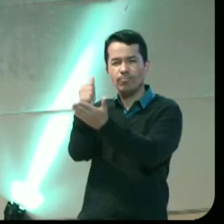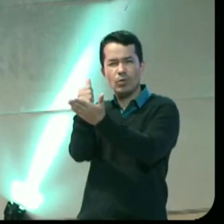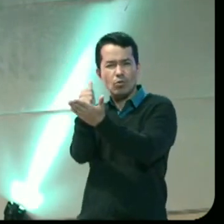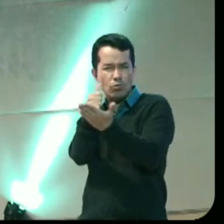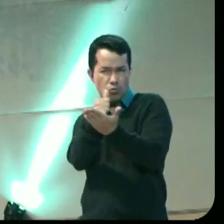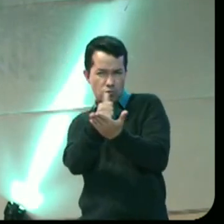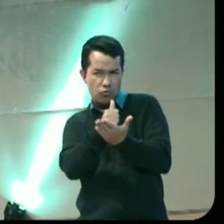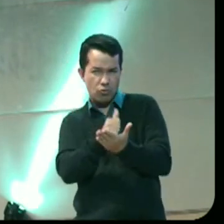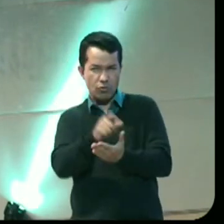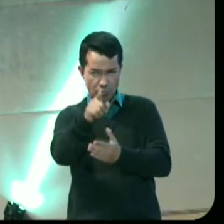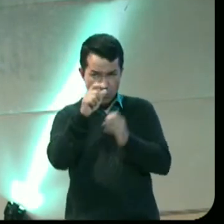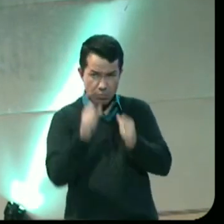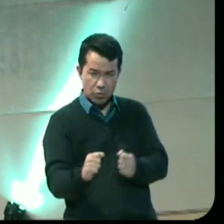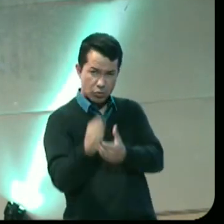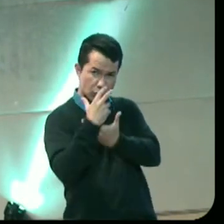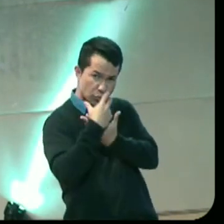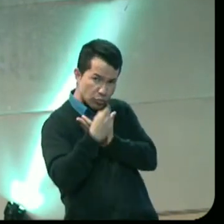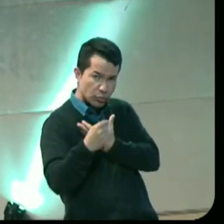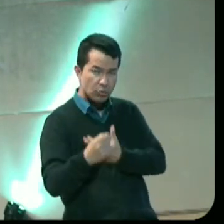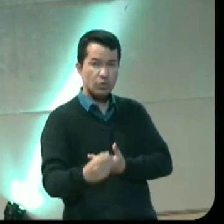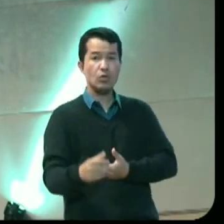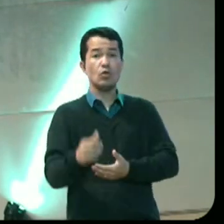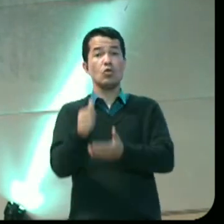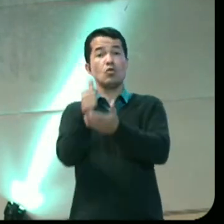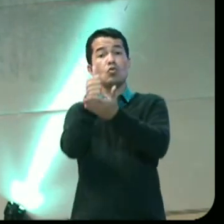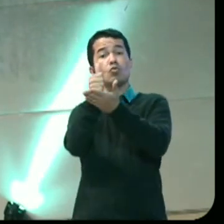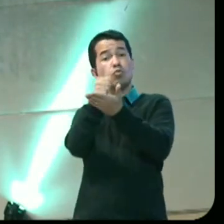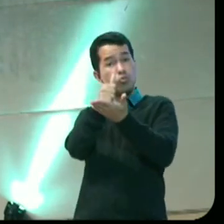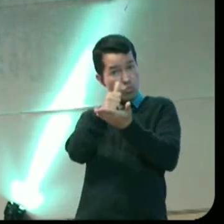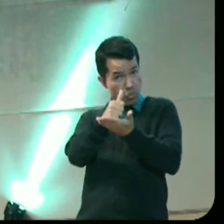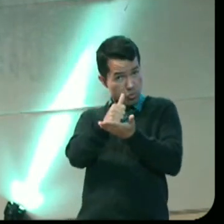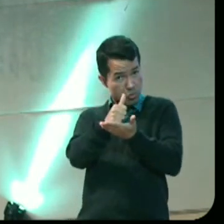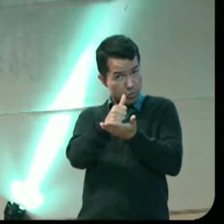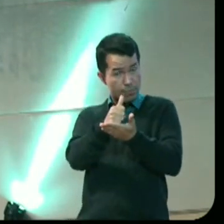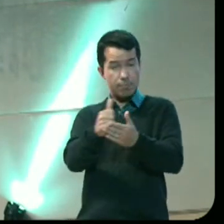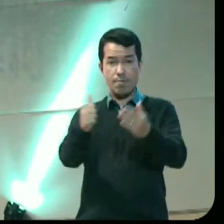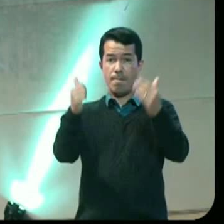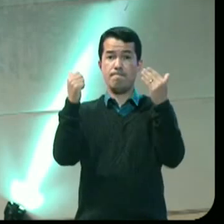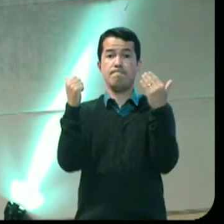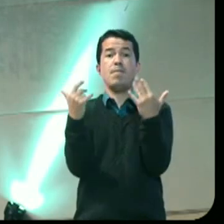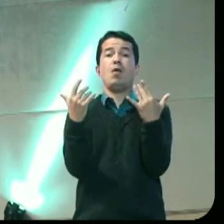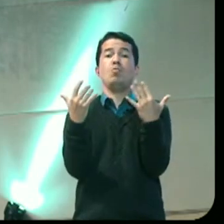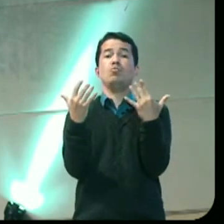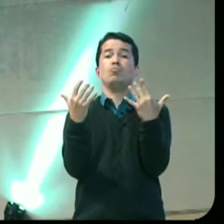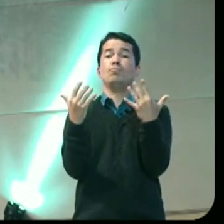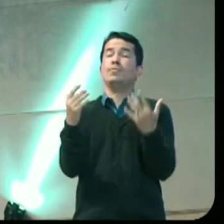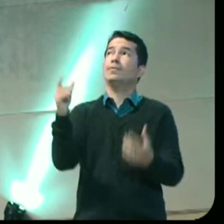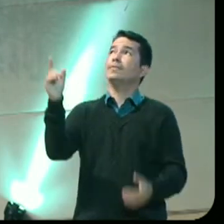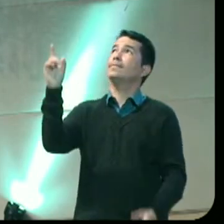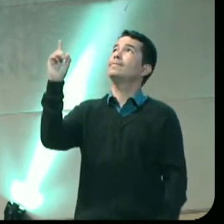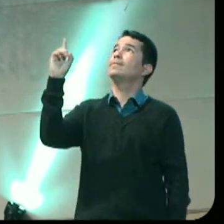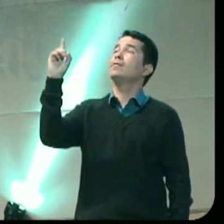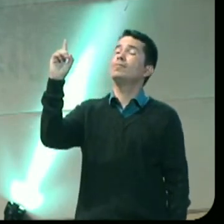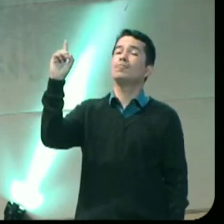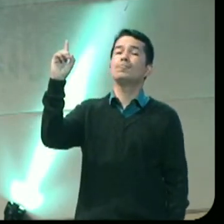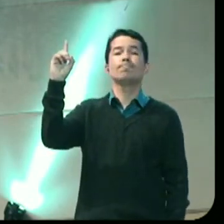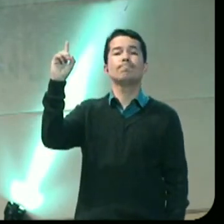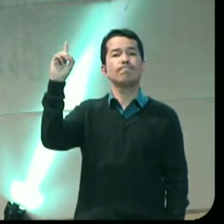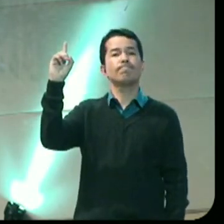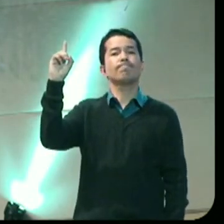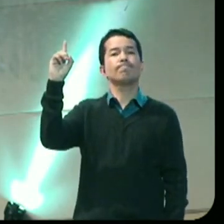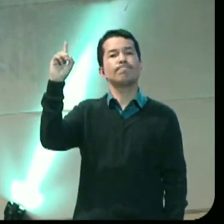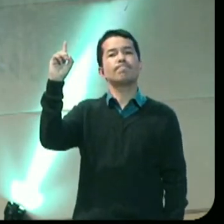Repete comigo, aí onde você está. O controle está nas mãos dele, e sempre esteve.